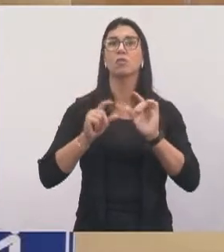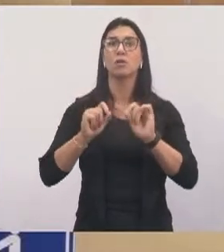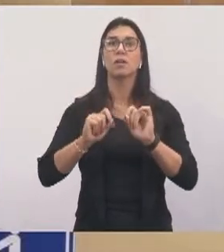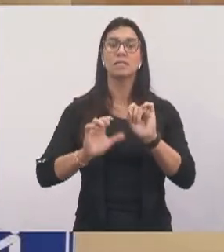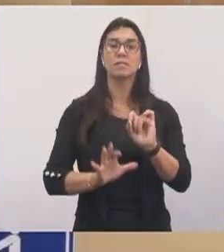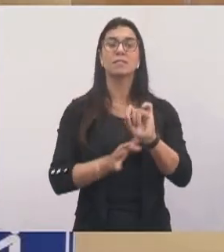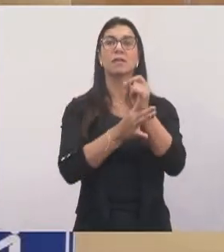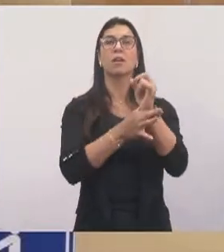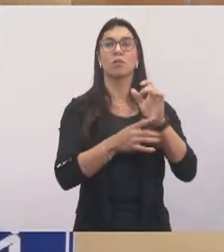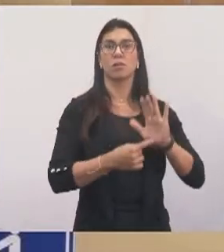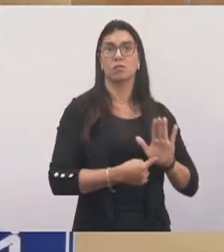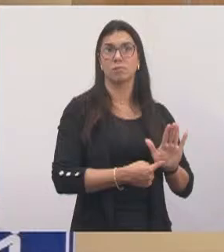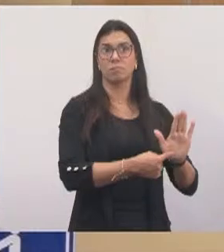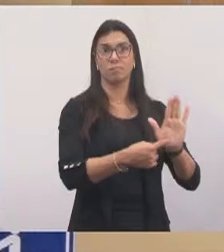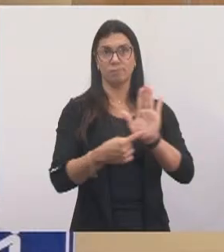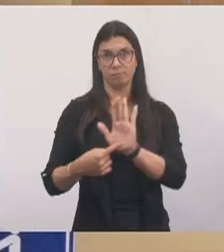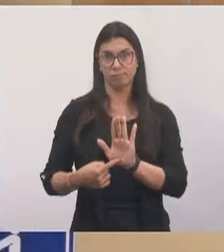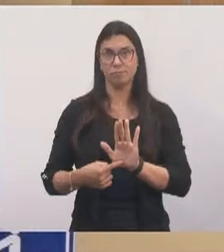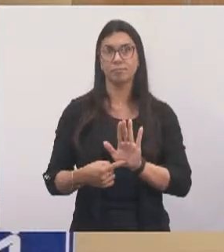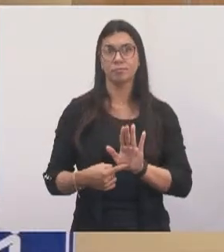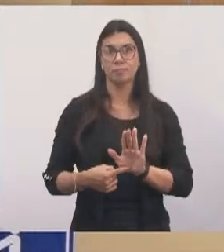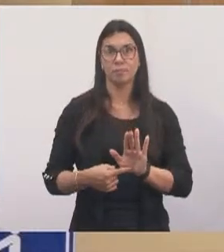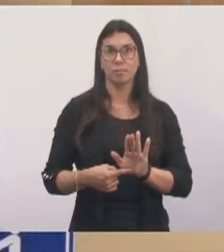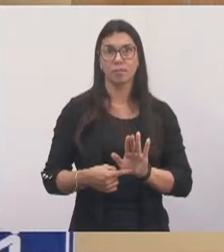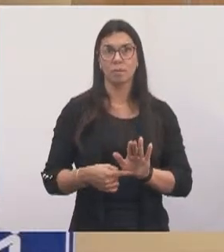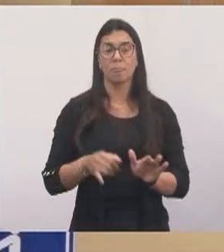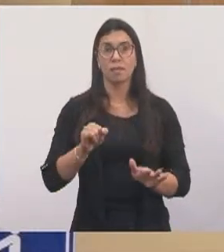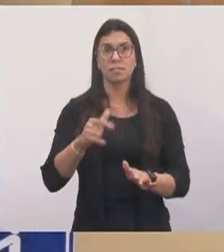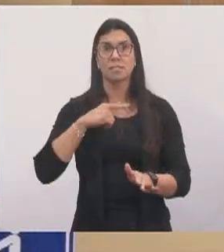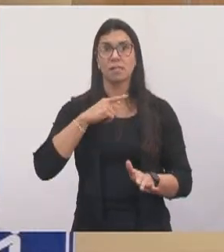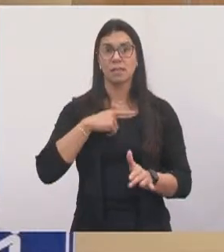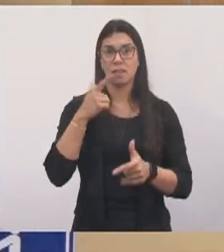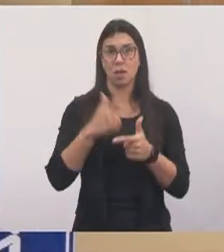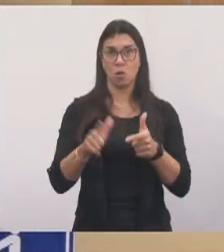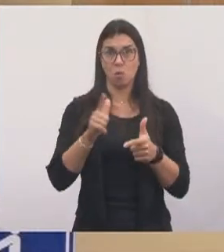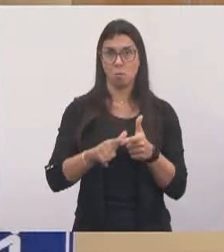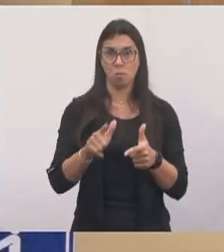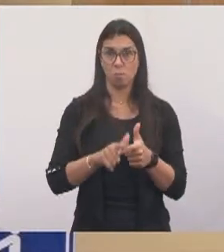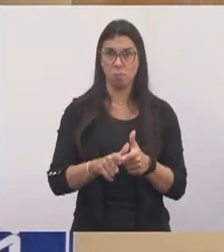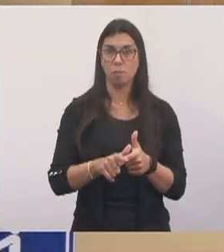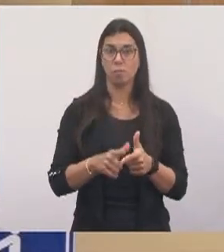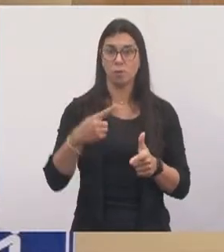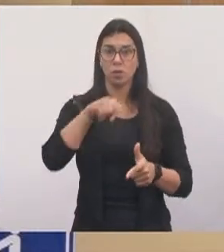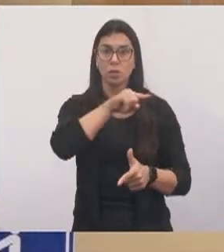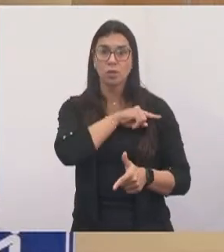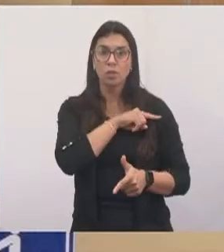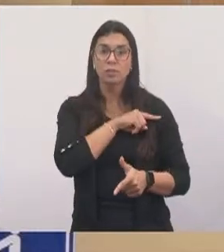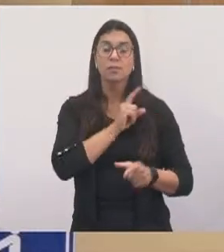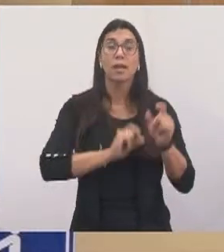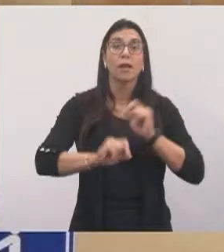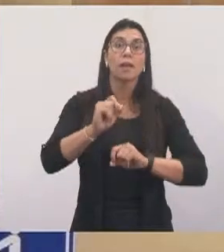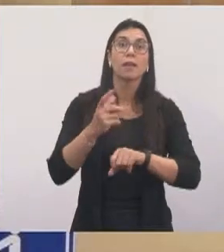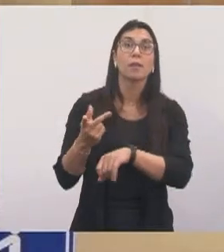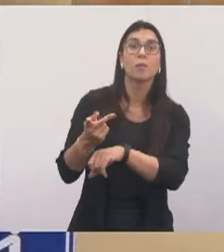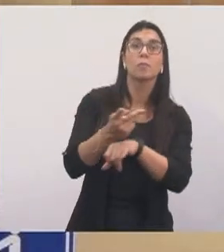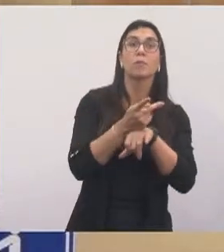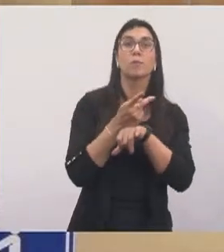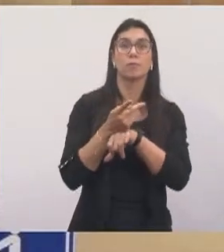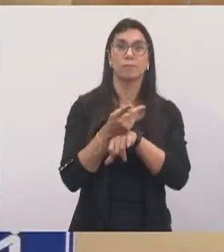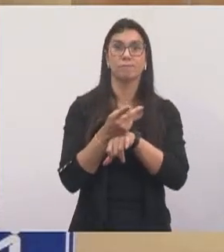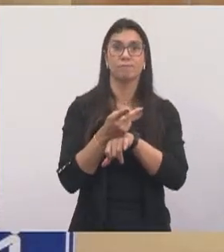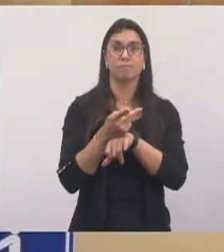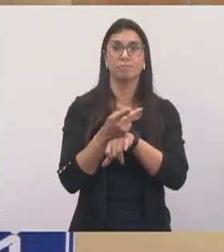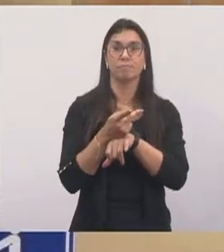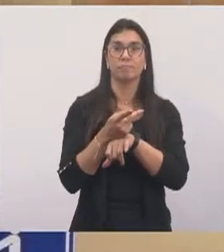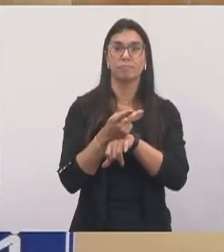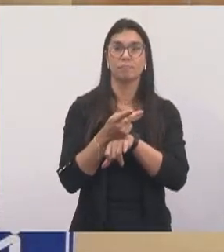todo mundo. Se a gente tem algum problema, quem que você vai procurar? Se não bate na